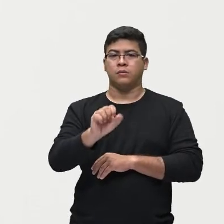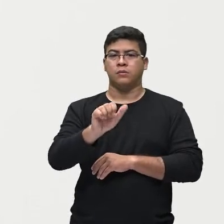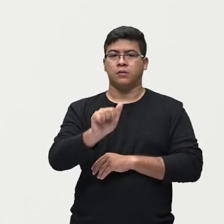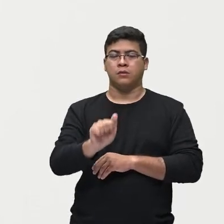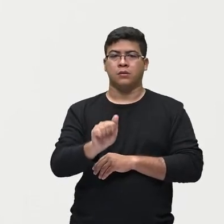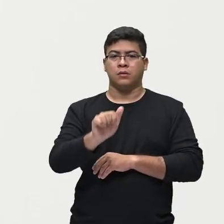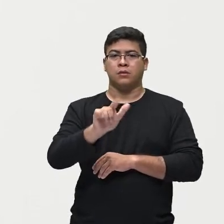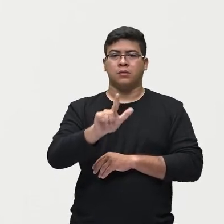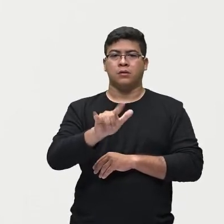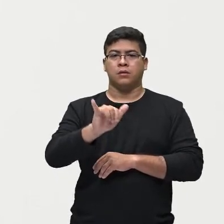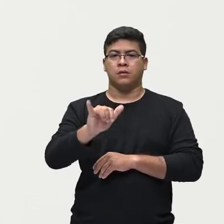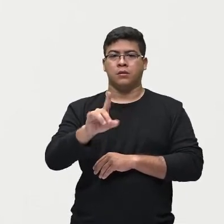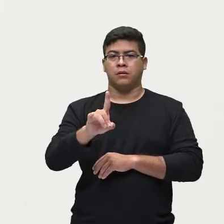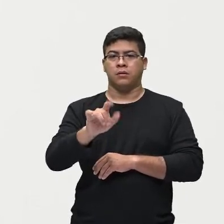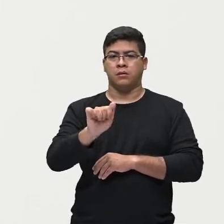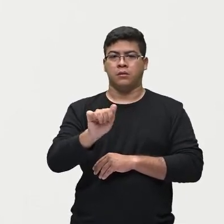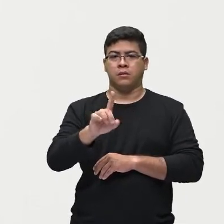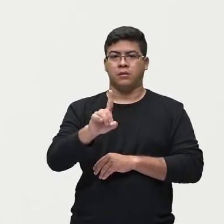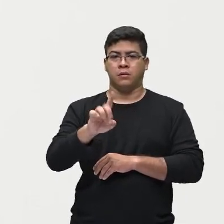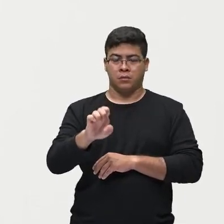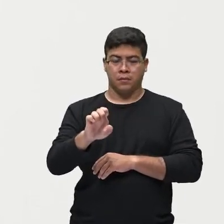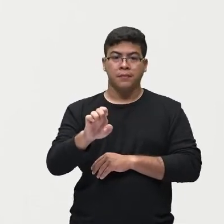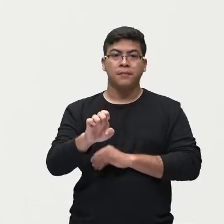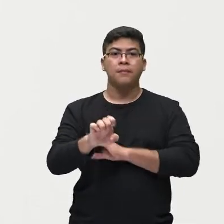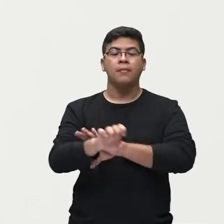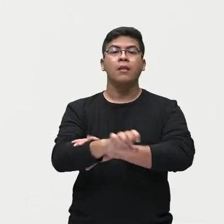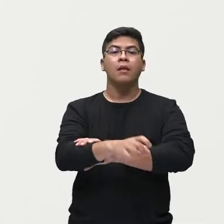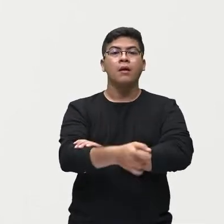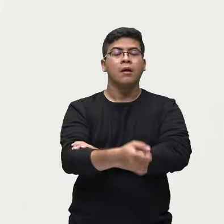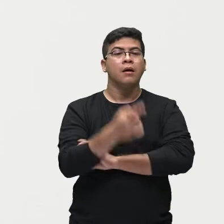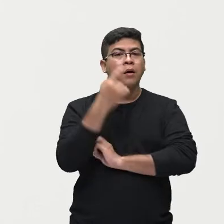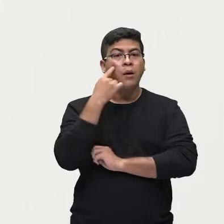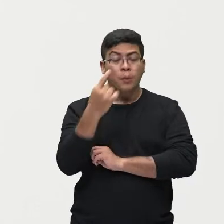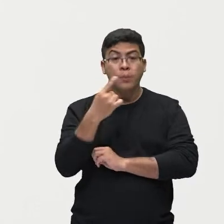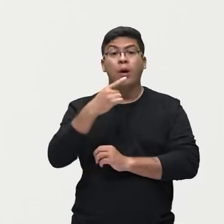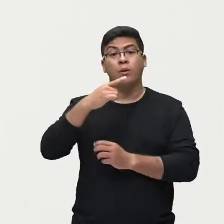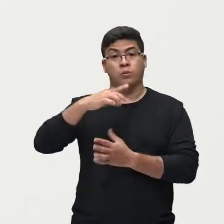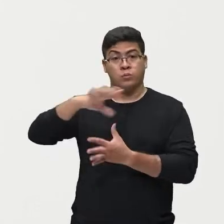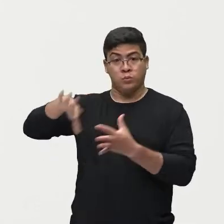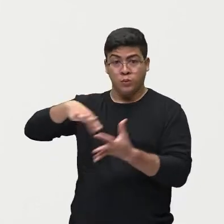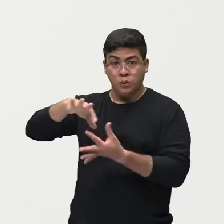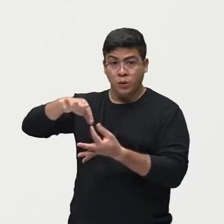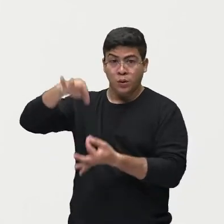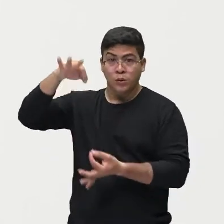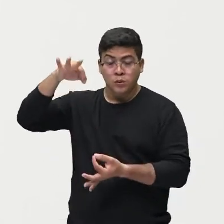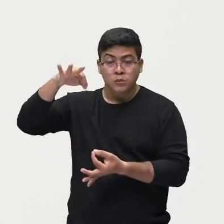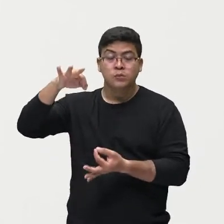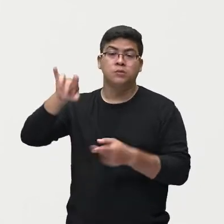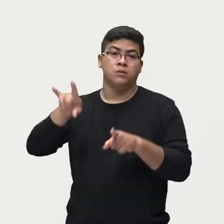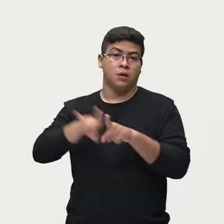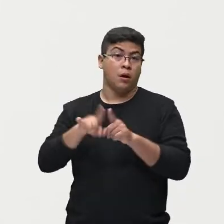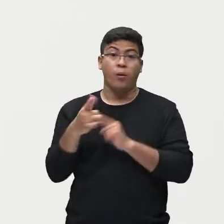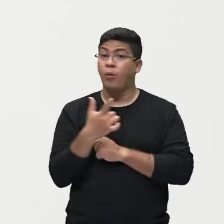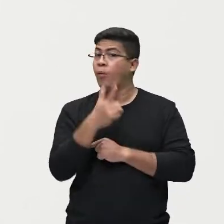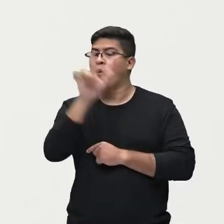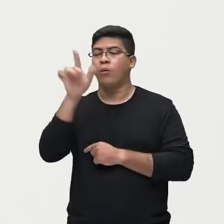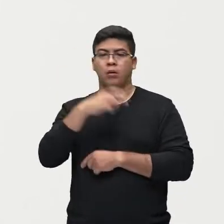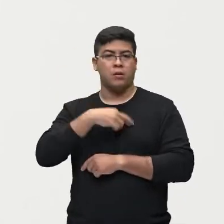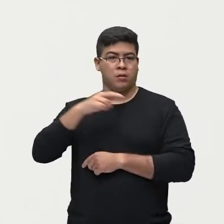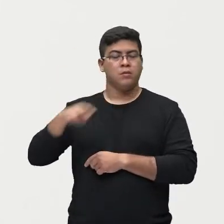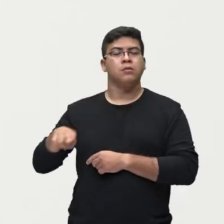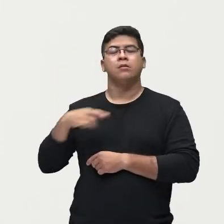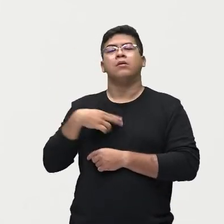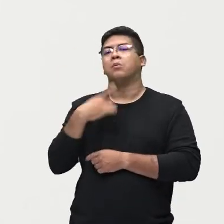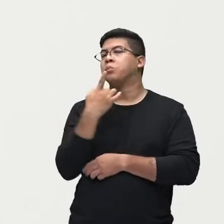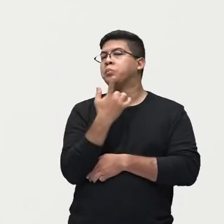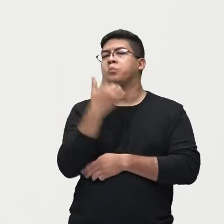Eu diria, inclusive, inclusive o Espiritismo e outras religiões orientais utilizam